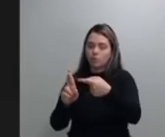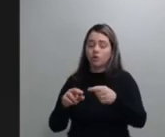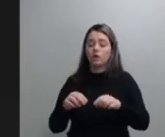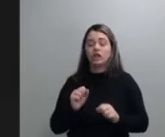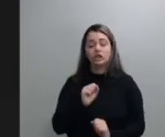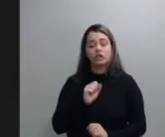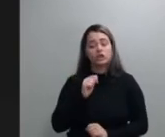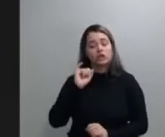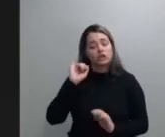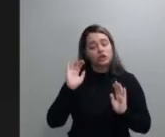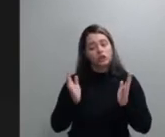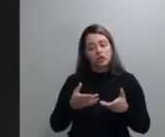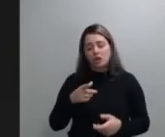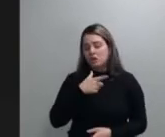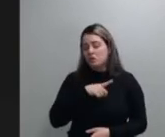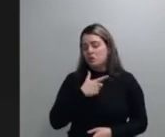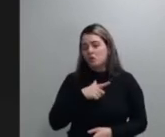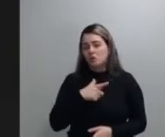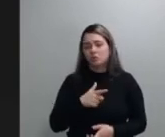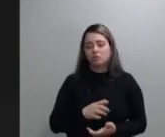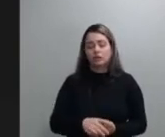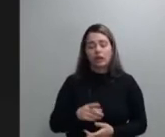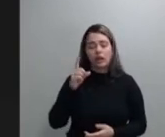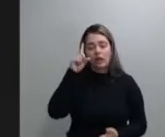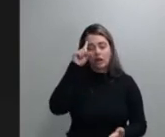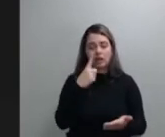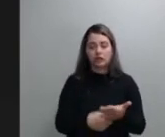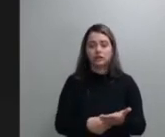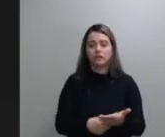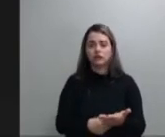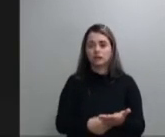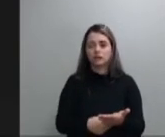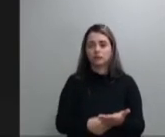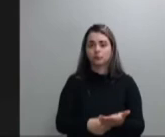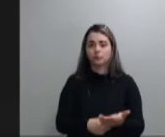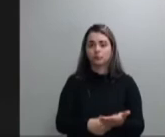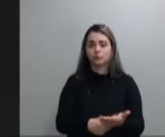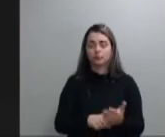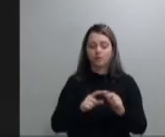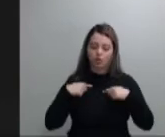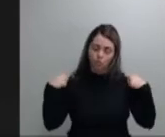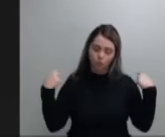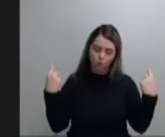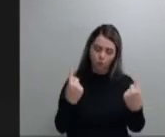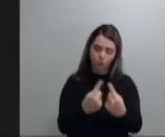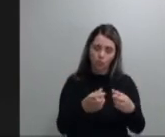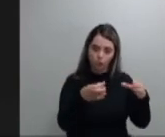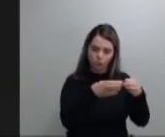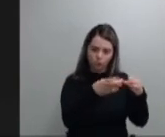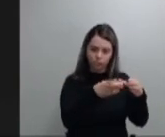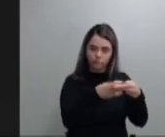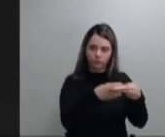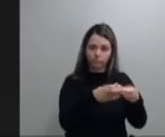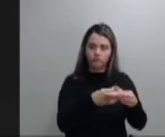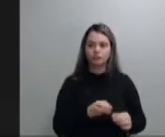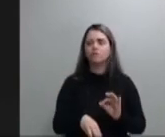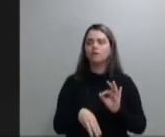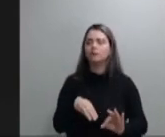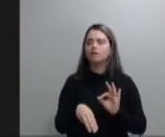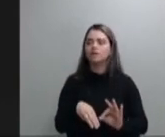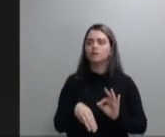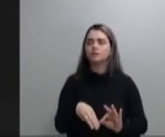no tocante a decisão embargada que é a decisão desta turma no agrave interno ministro